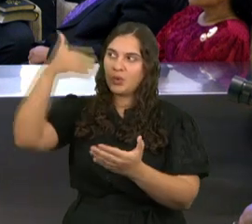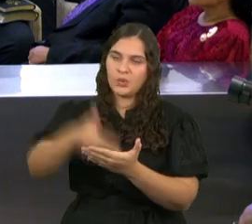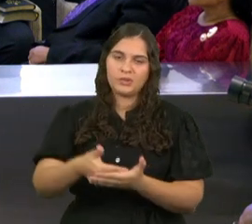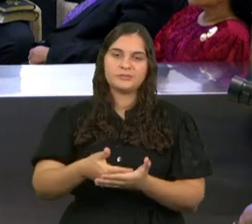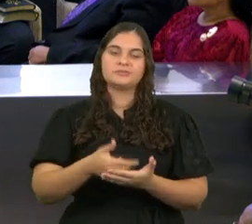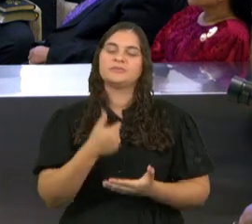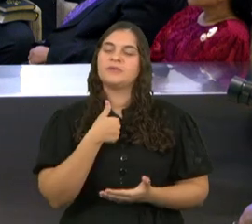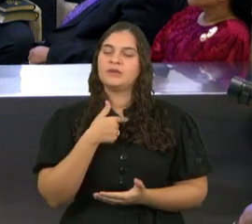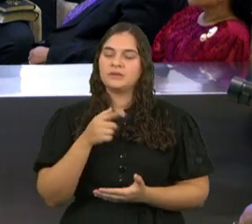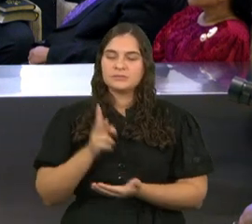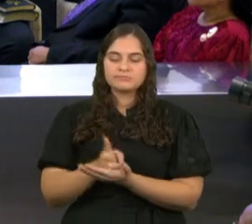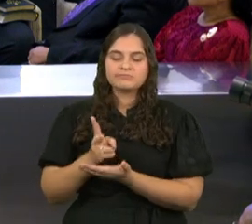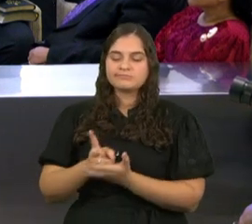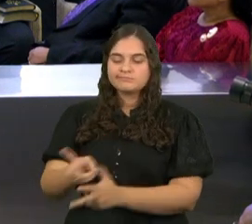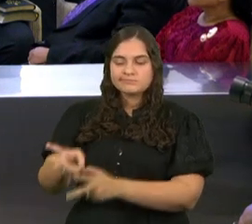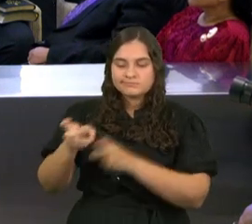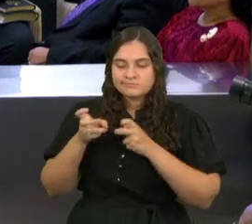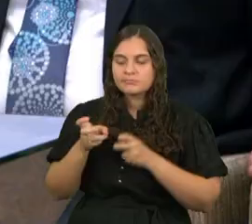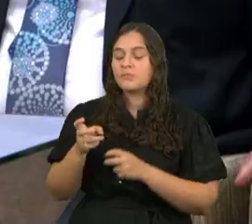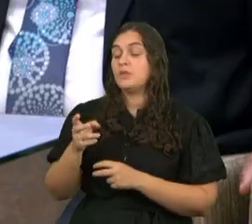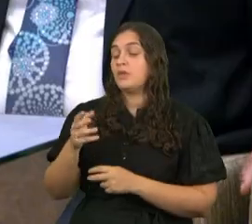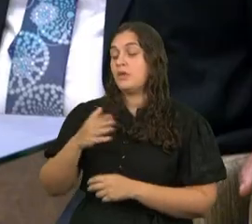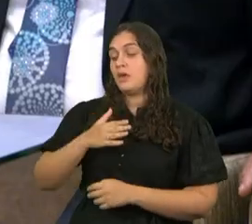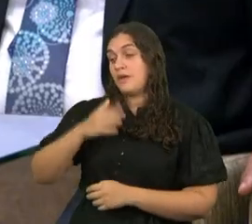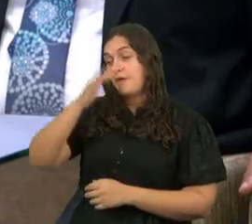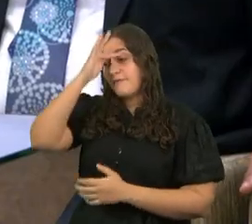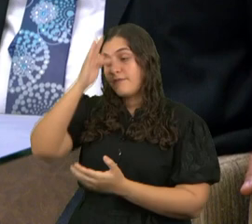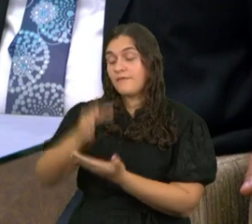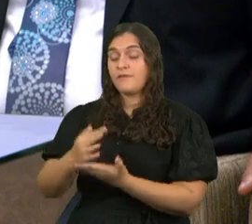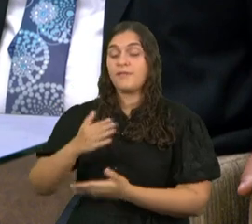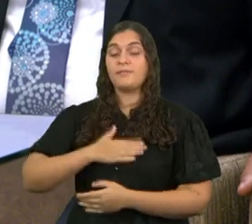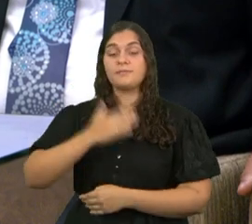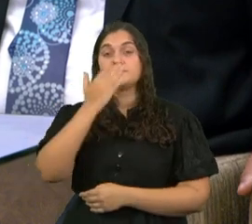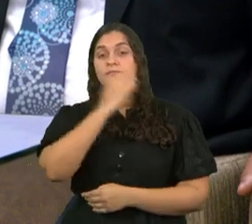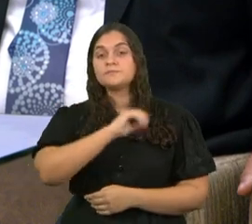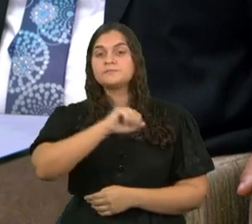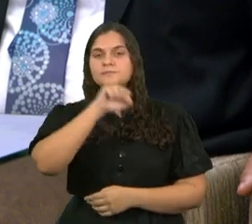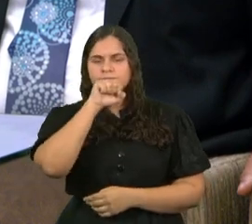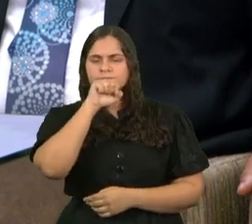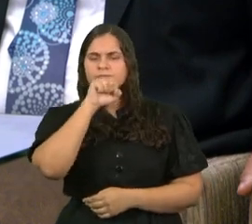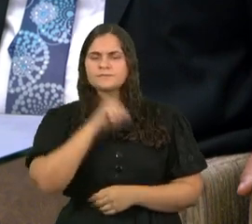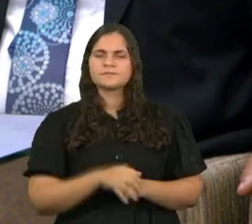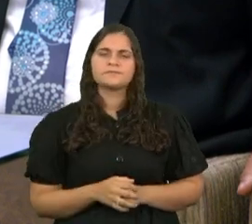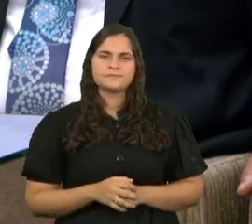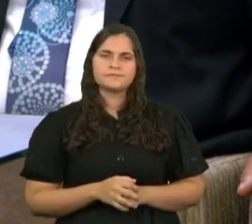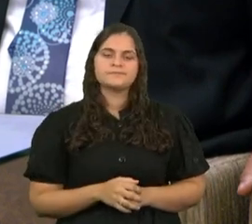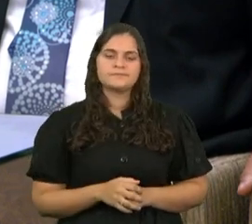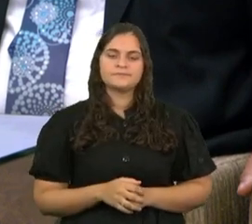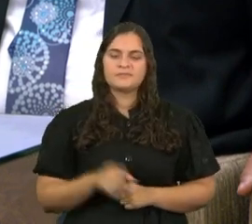tenho testemunhado a fé do meu pai. É muito fácil